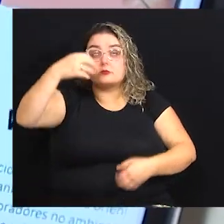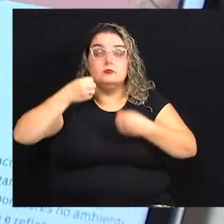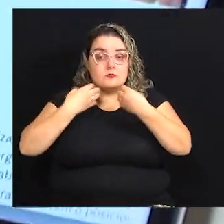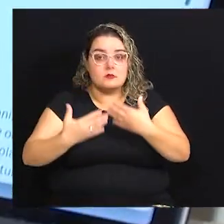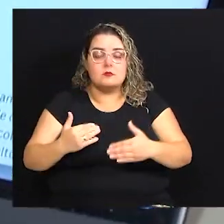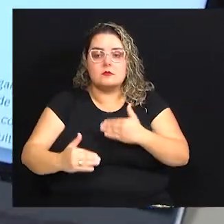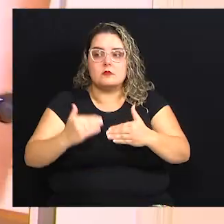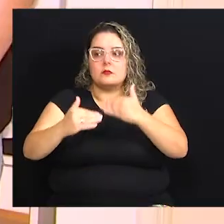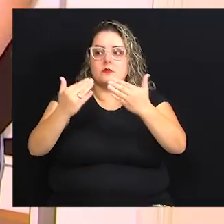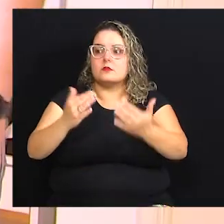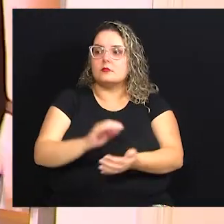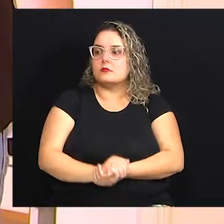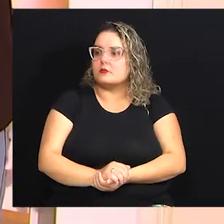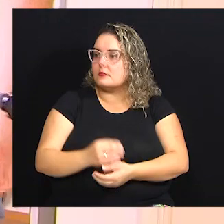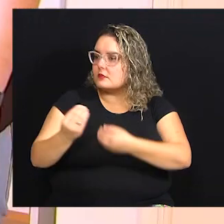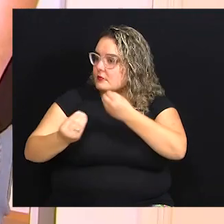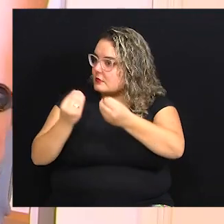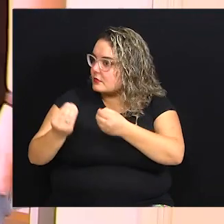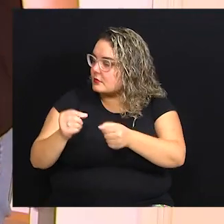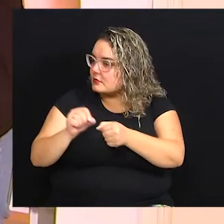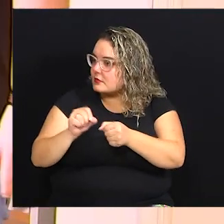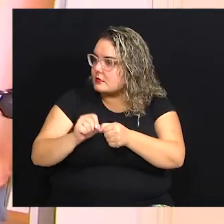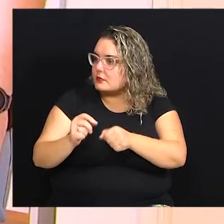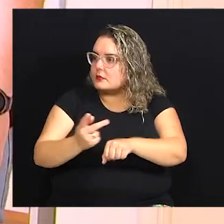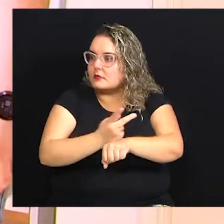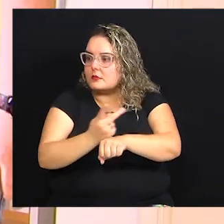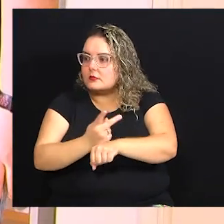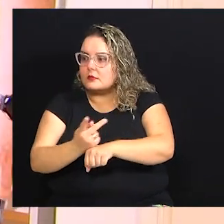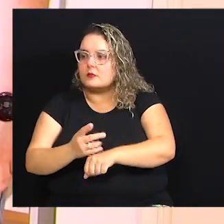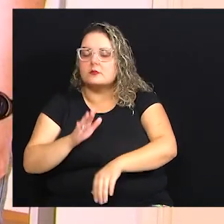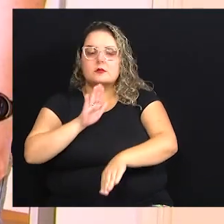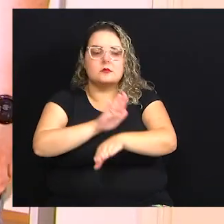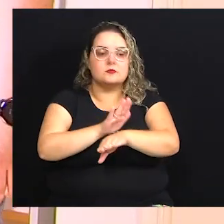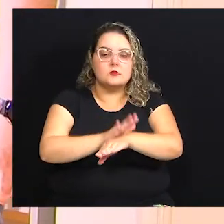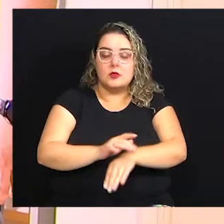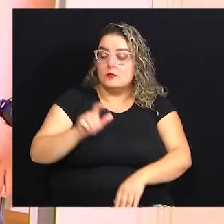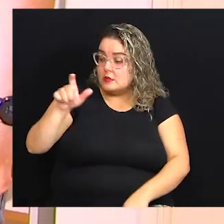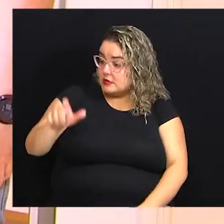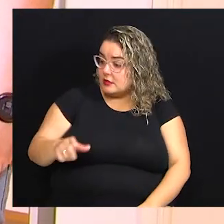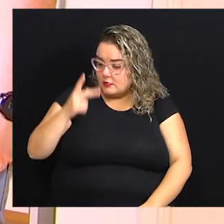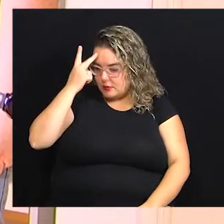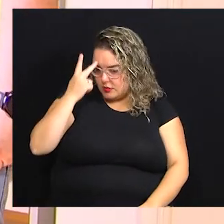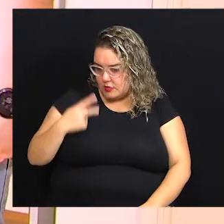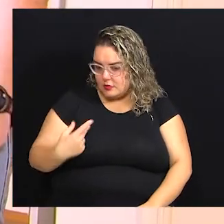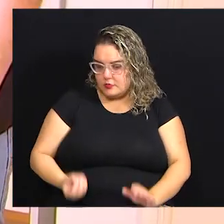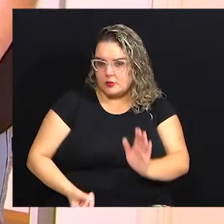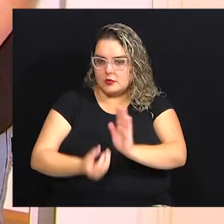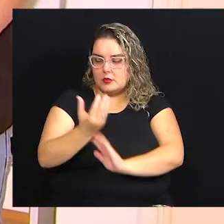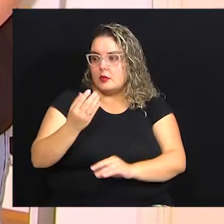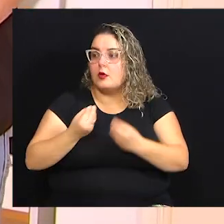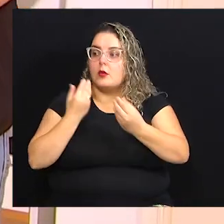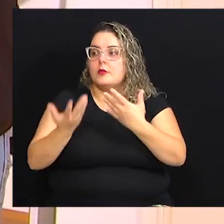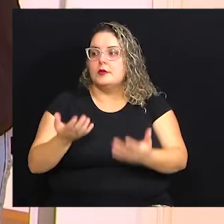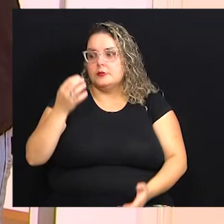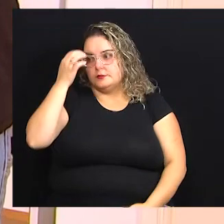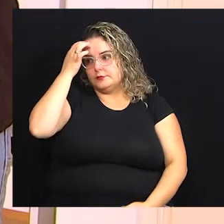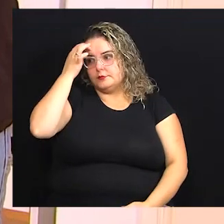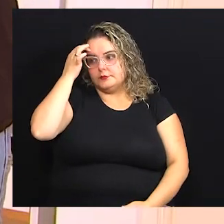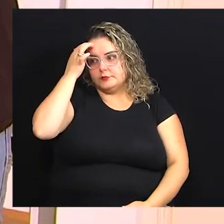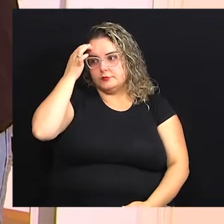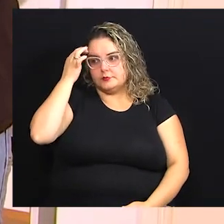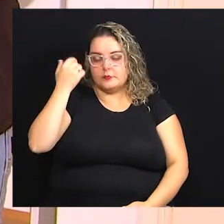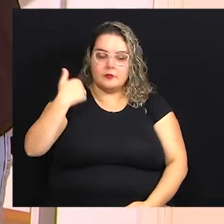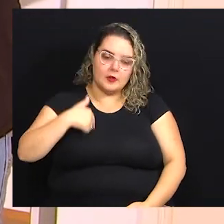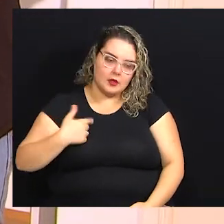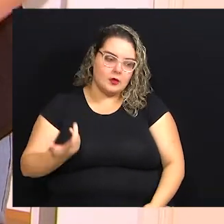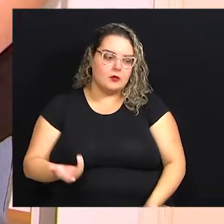trabalhar, poder ser produtivo. Como você fez? Procurou ajuda de alguém? Você mesmo que resolveu montar? Eu resolvi